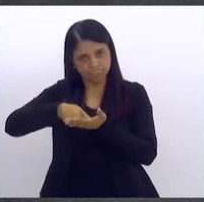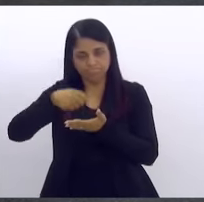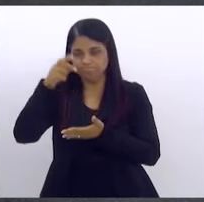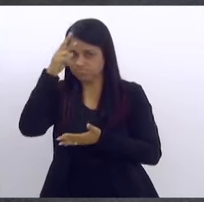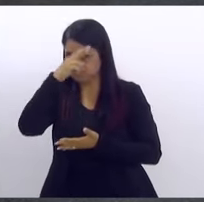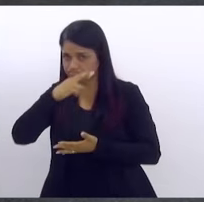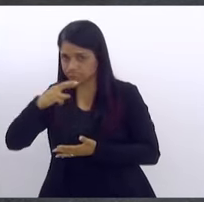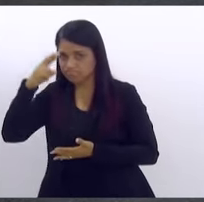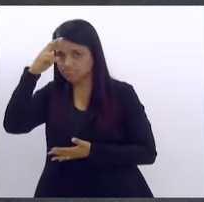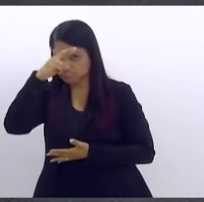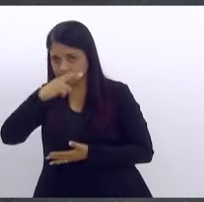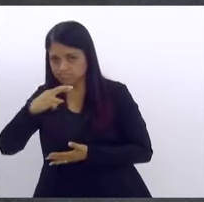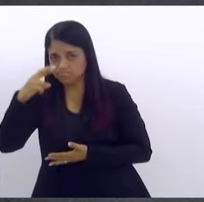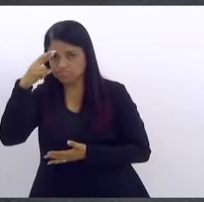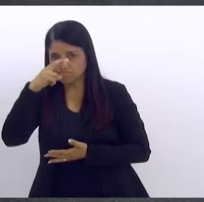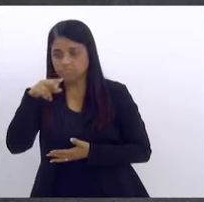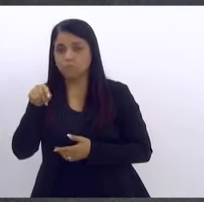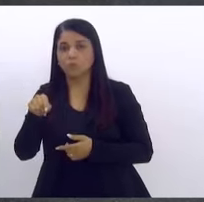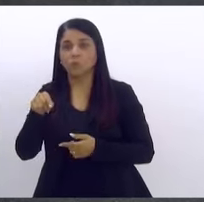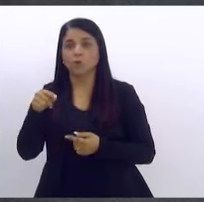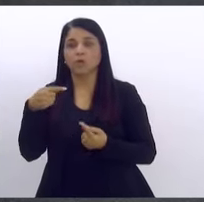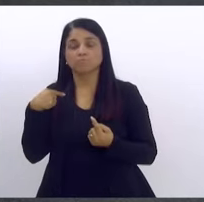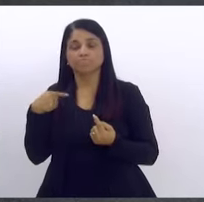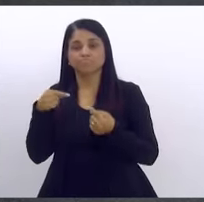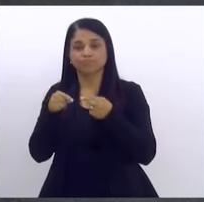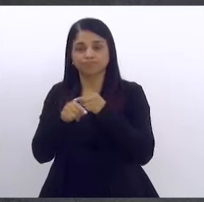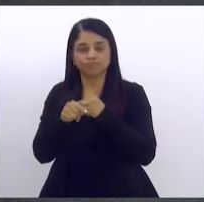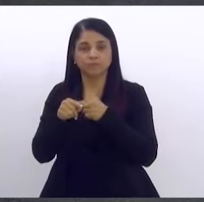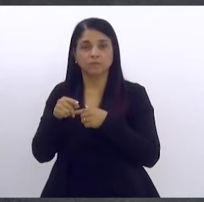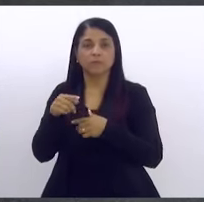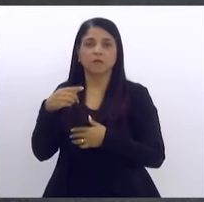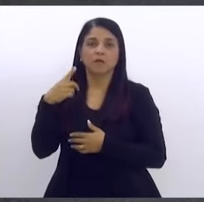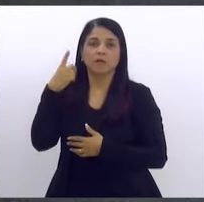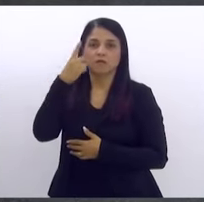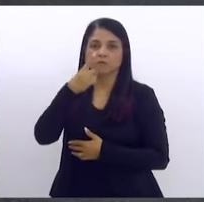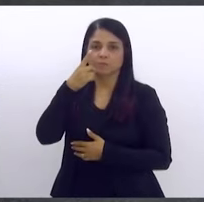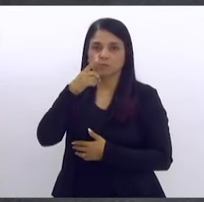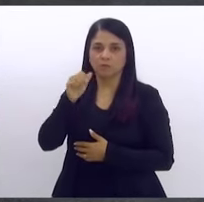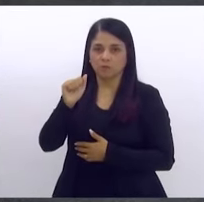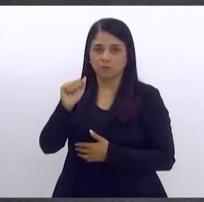feito. A única divergência que tenho com o deputado Alan,